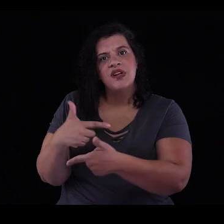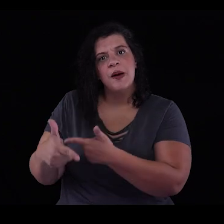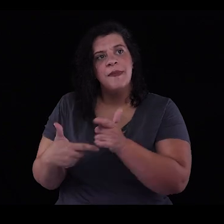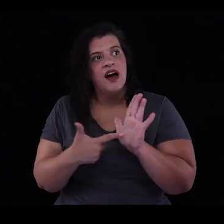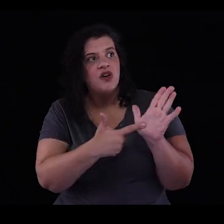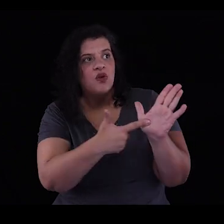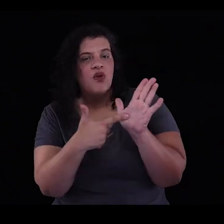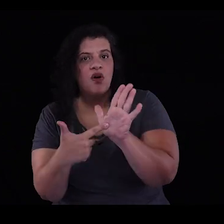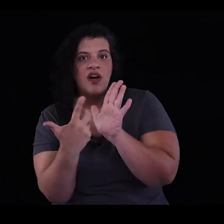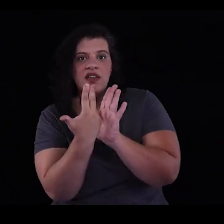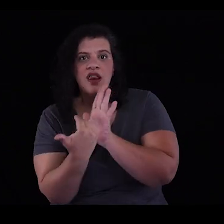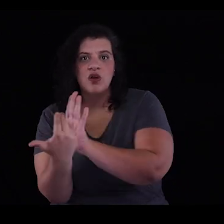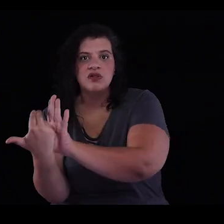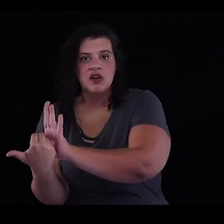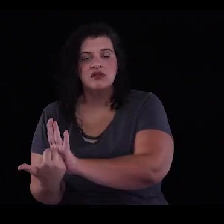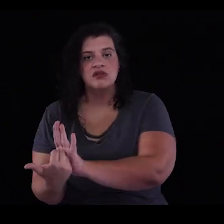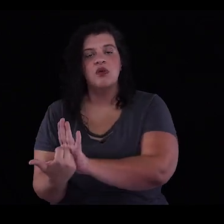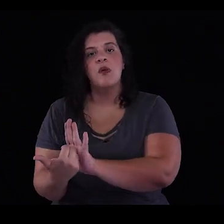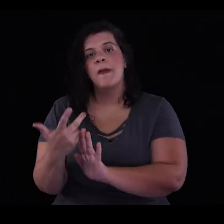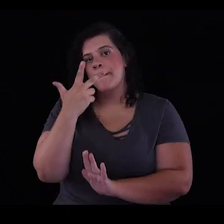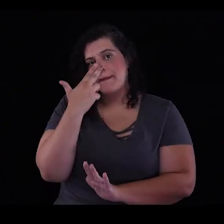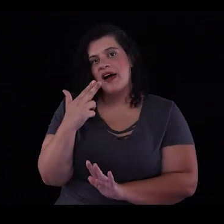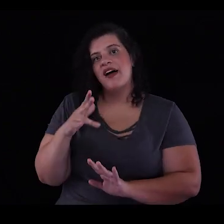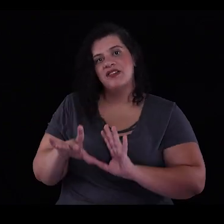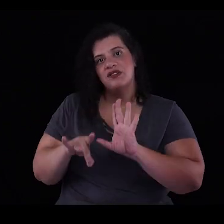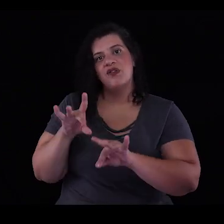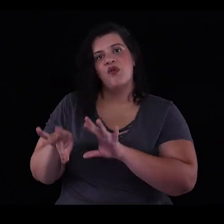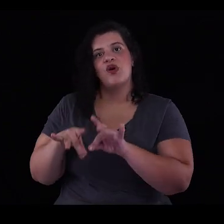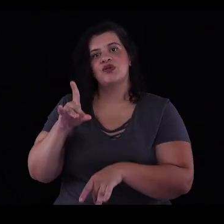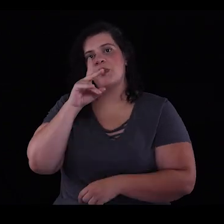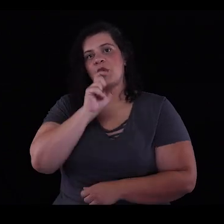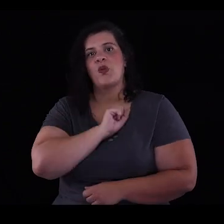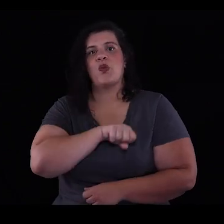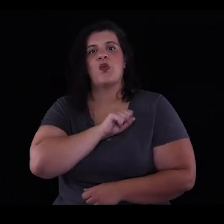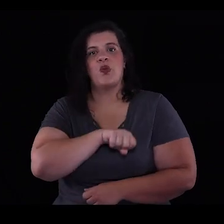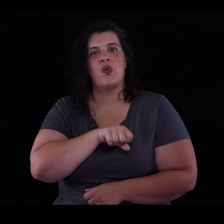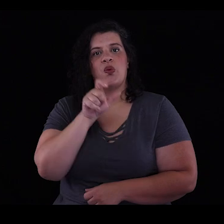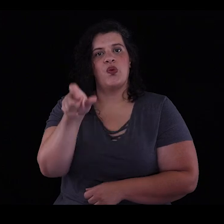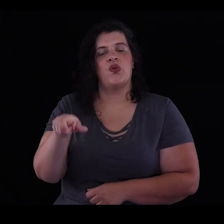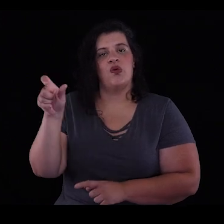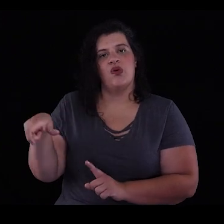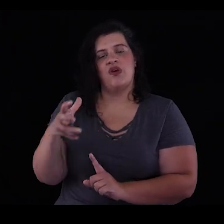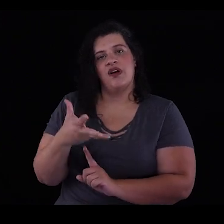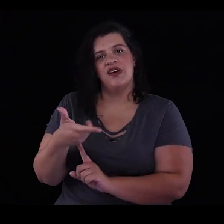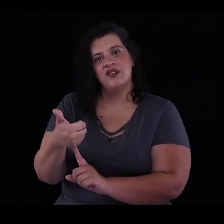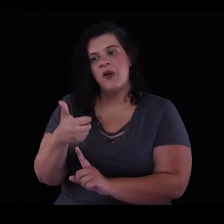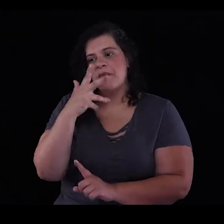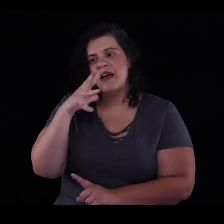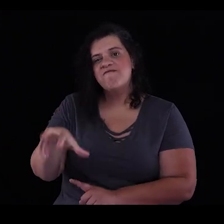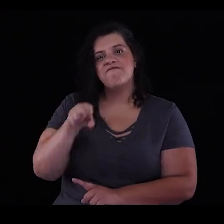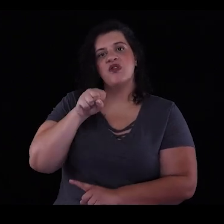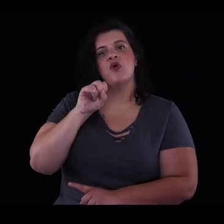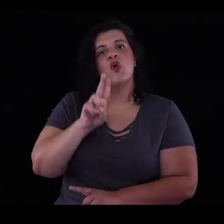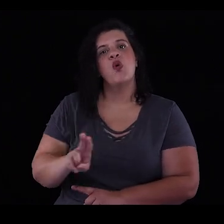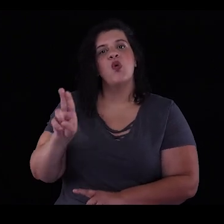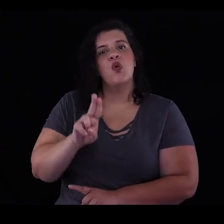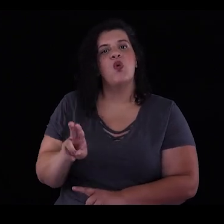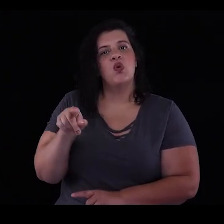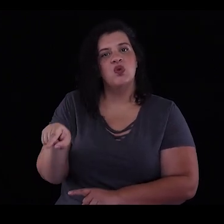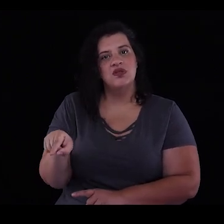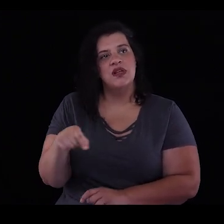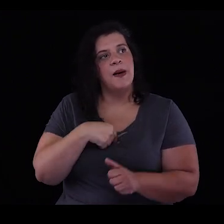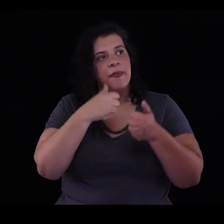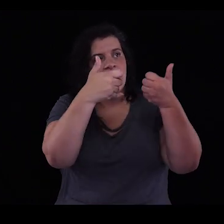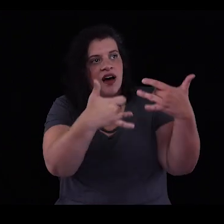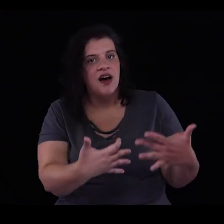viram ilustração, me parece que o curador está sendo um pouco perverso com a prática do artista. Ele está querendo usar o artista